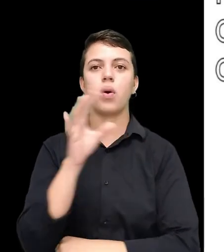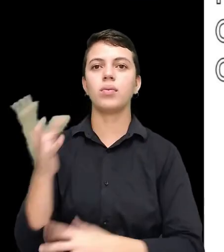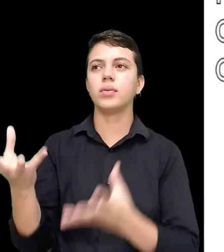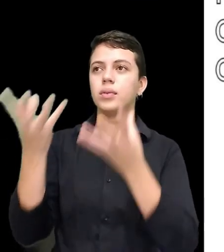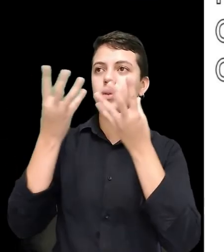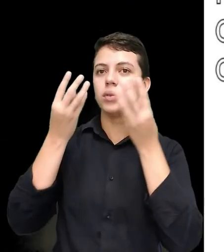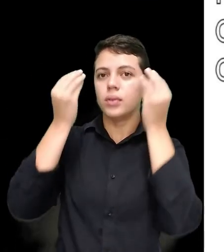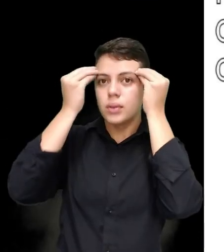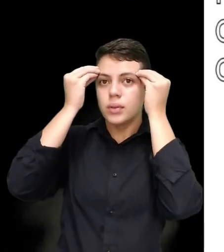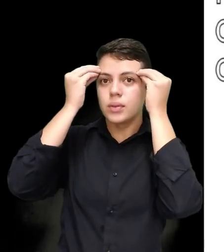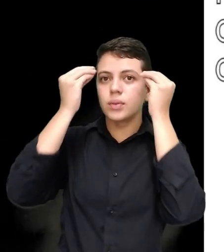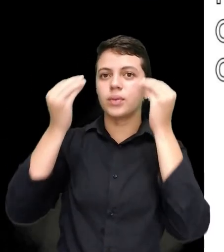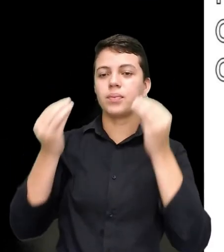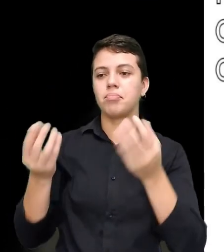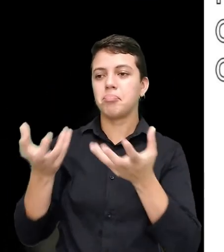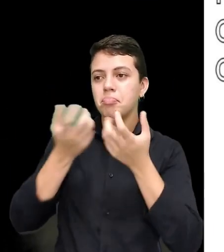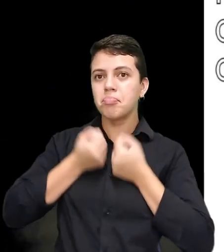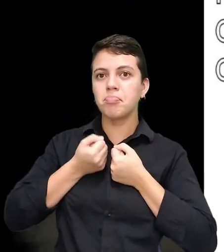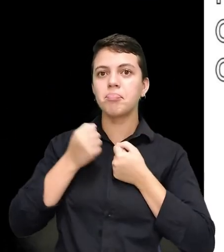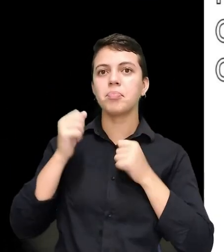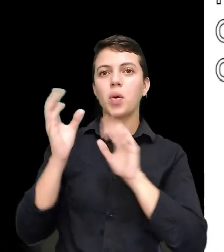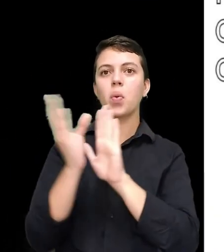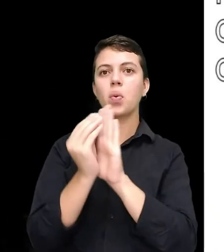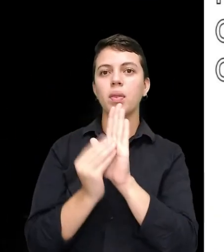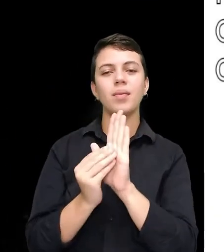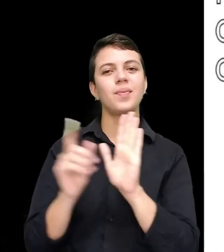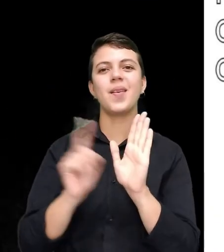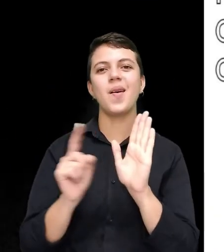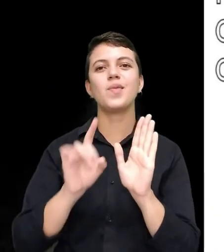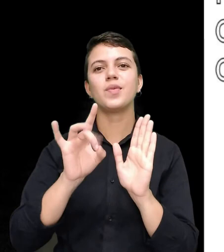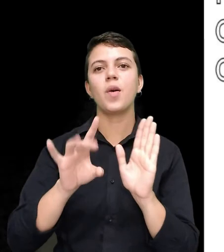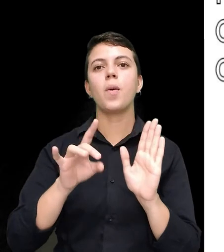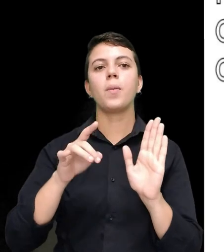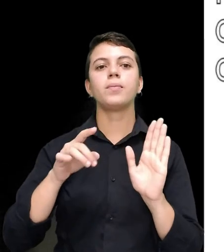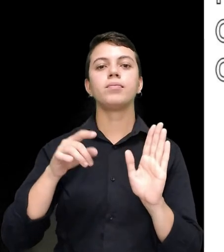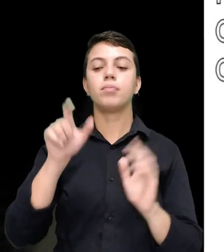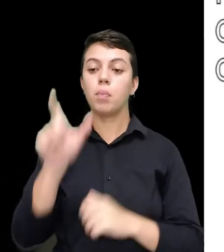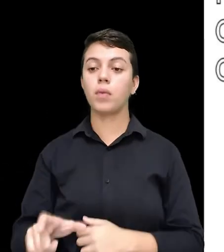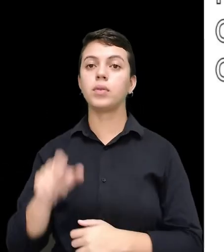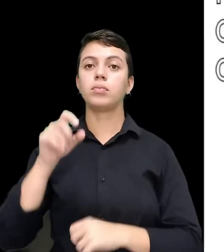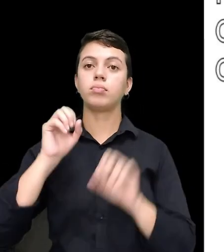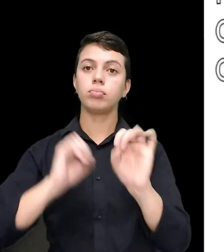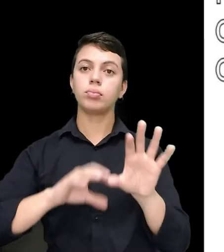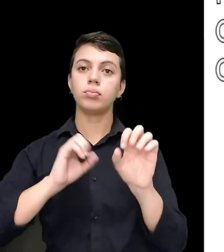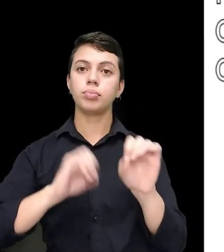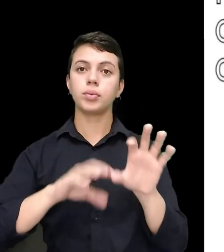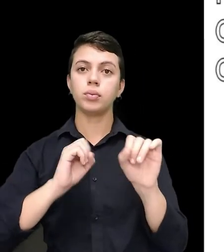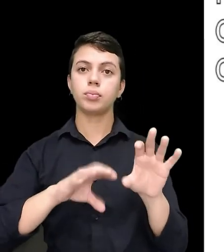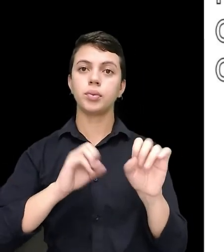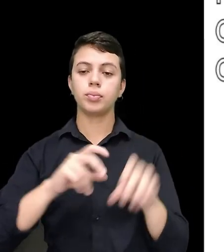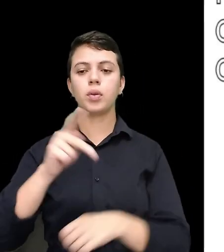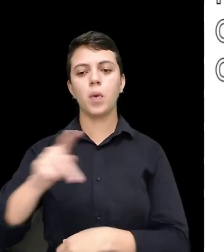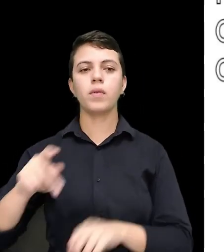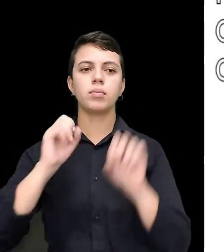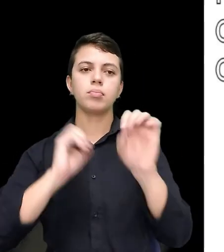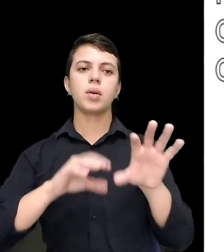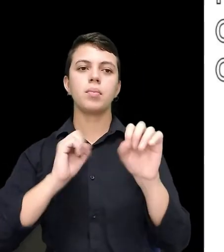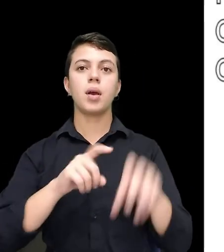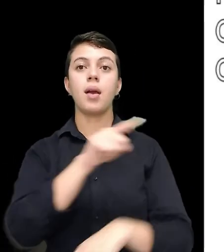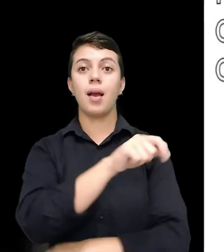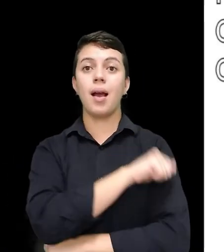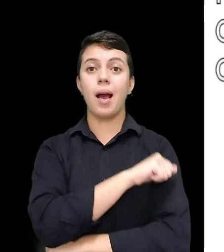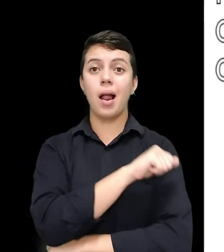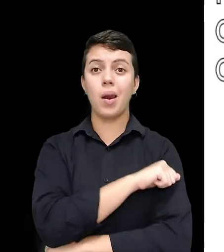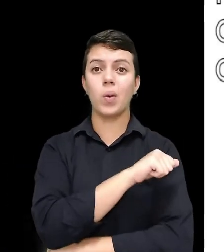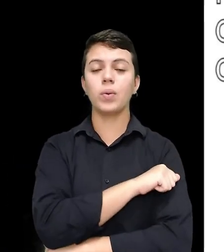o conteúdo, mas ele possa problematizar. Então, de uma forma sucinta, né? Para que não fique muito